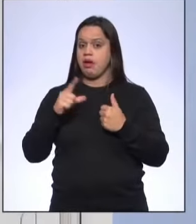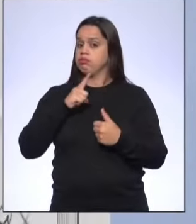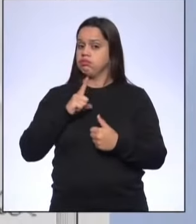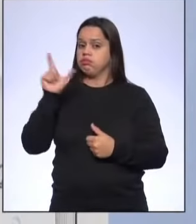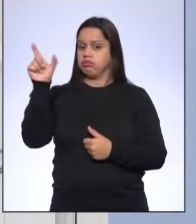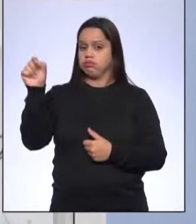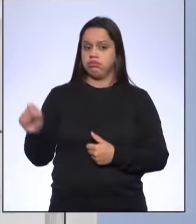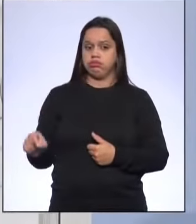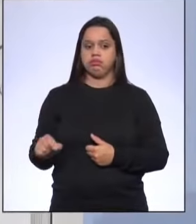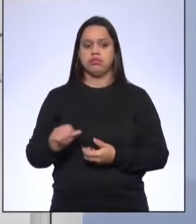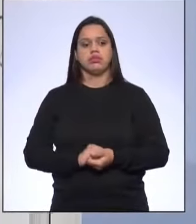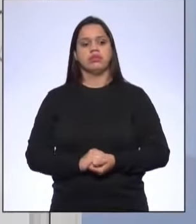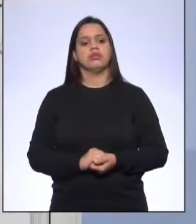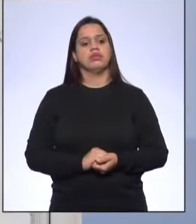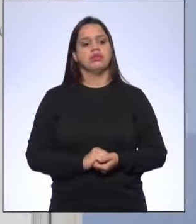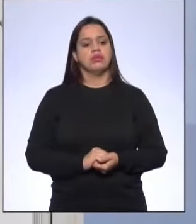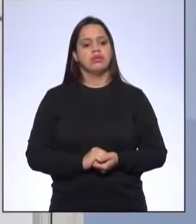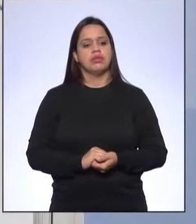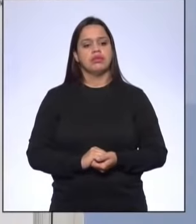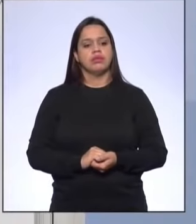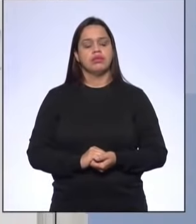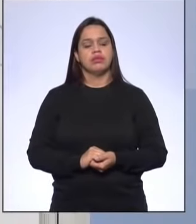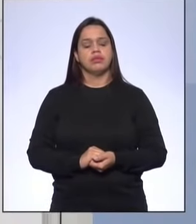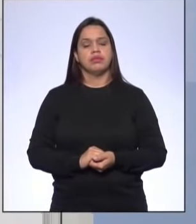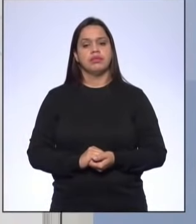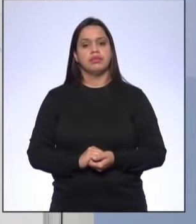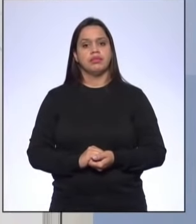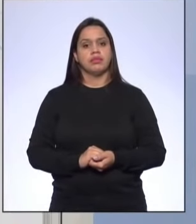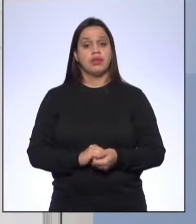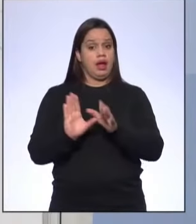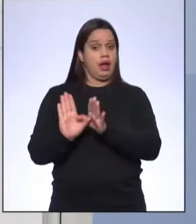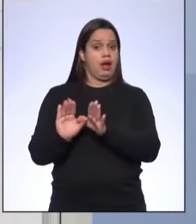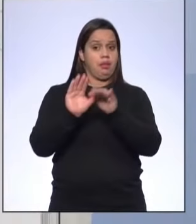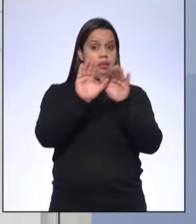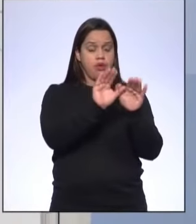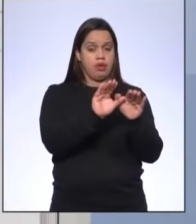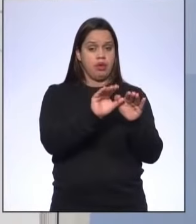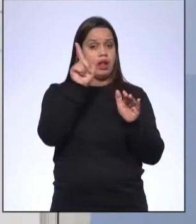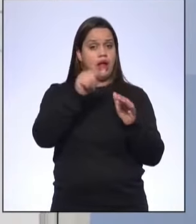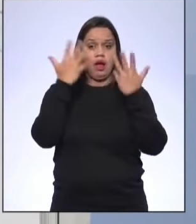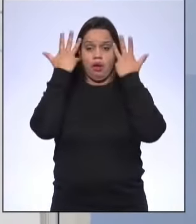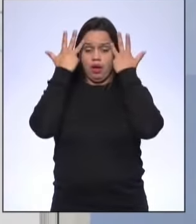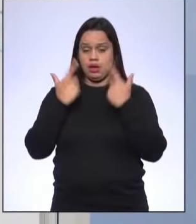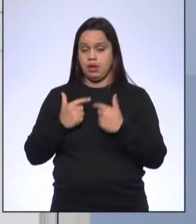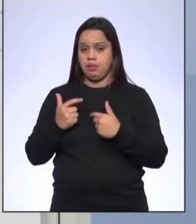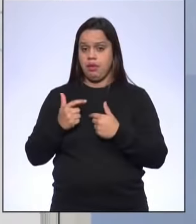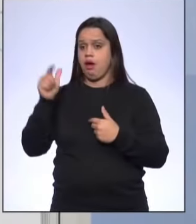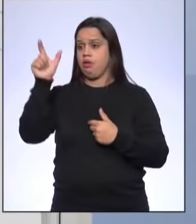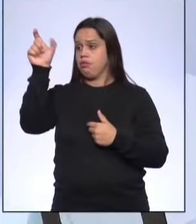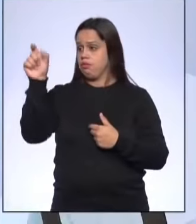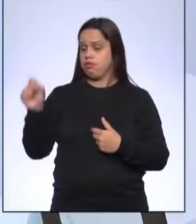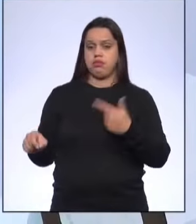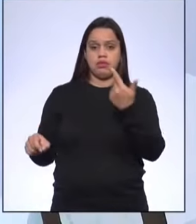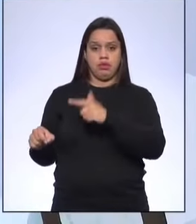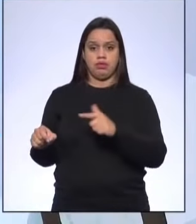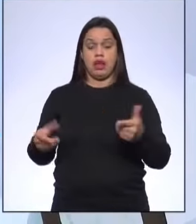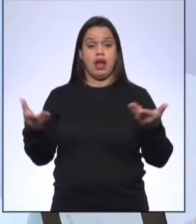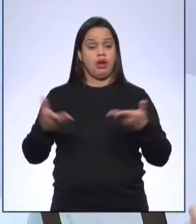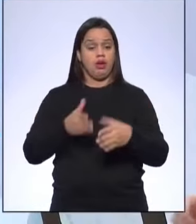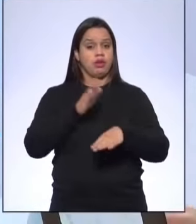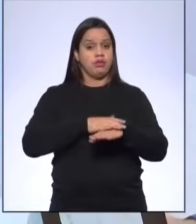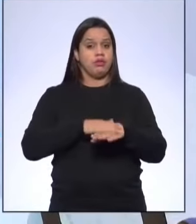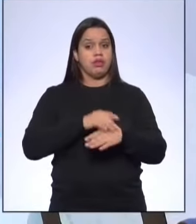butterfly is an invertebrate animal a borboleta é um animal invertebrado e agora você vai